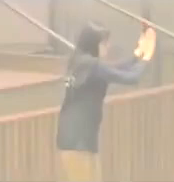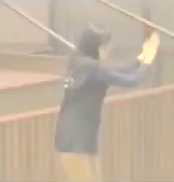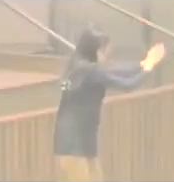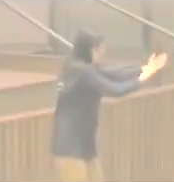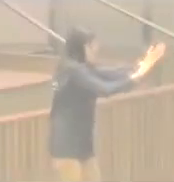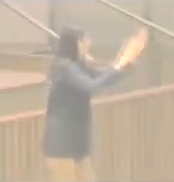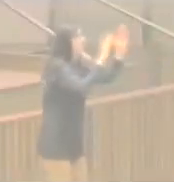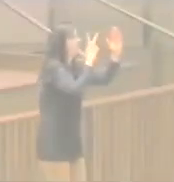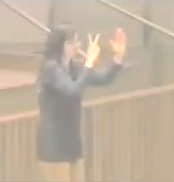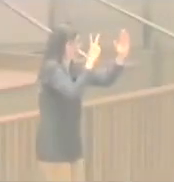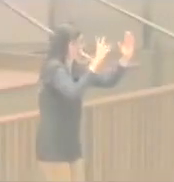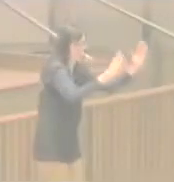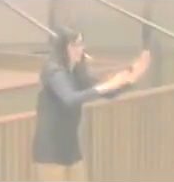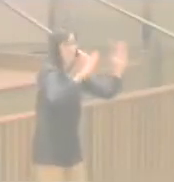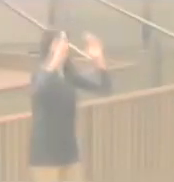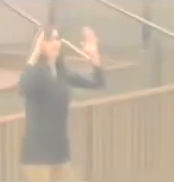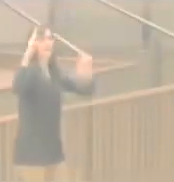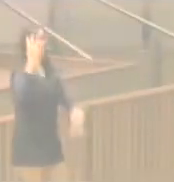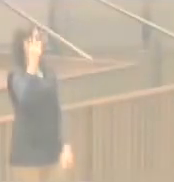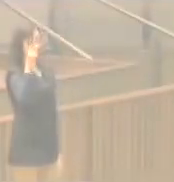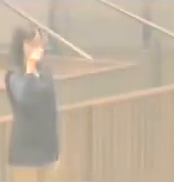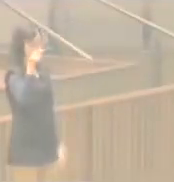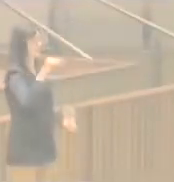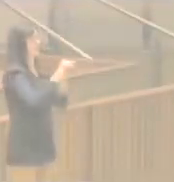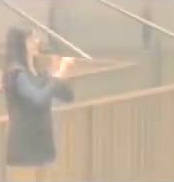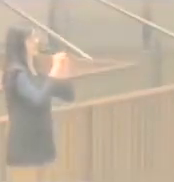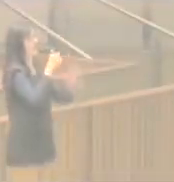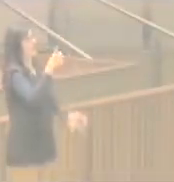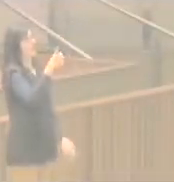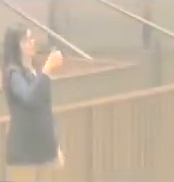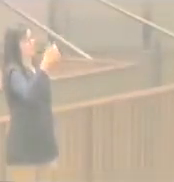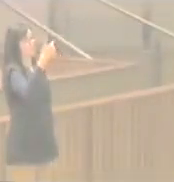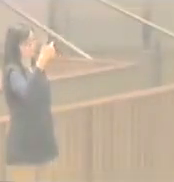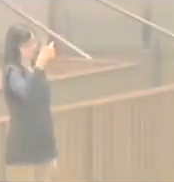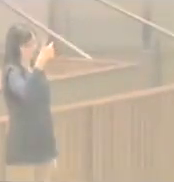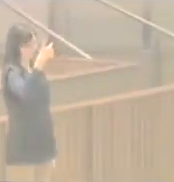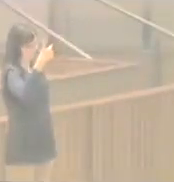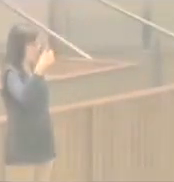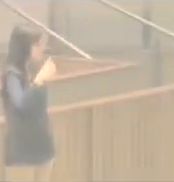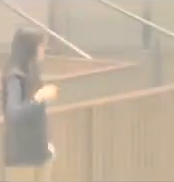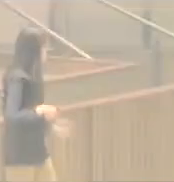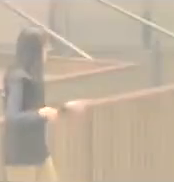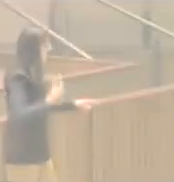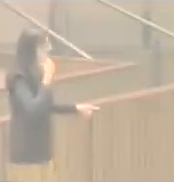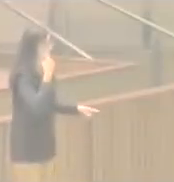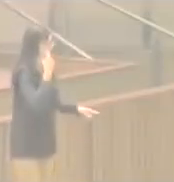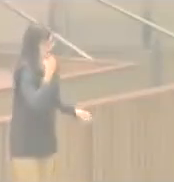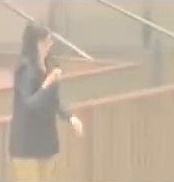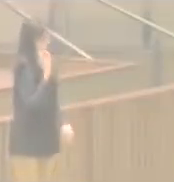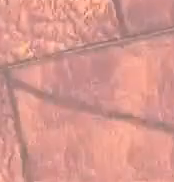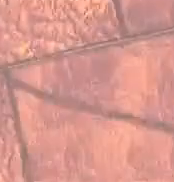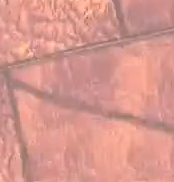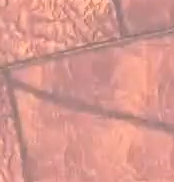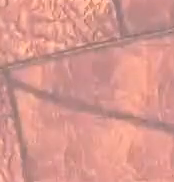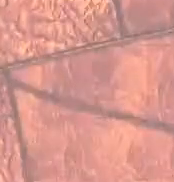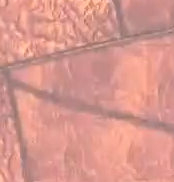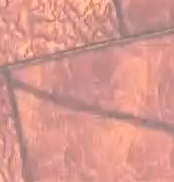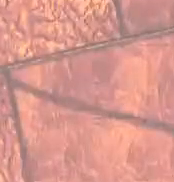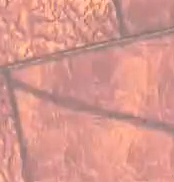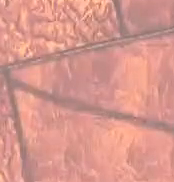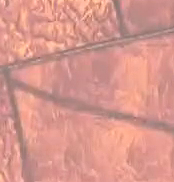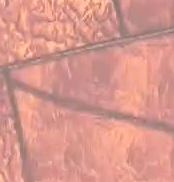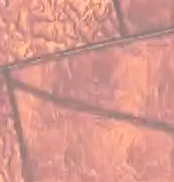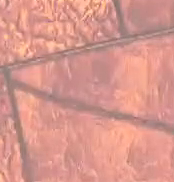E a terceira cena está registrada no versículo 12 do nosso texto. E olha só que coisa incrível, diz assim: